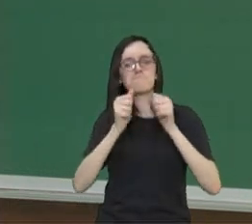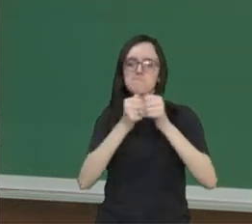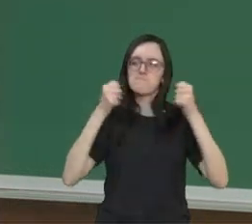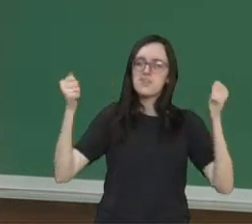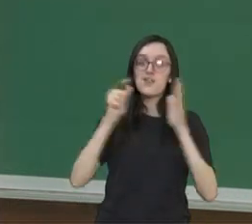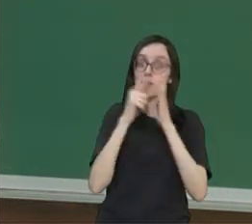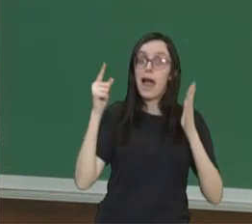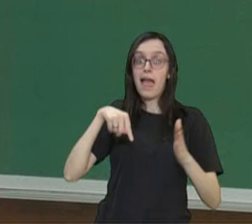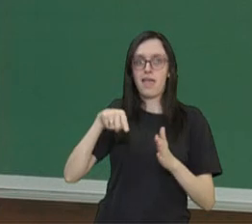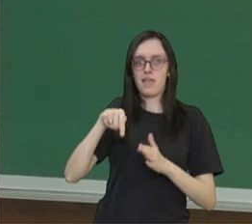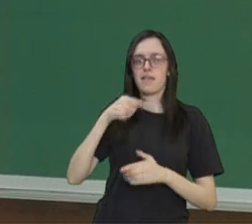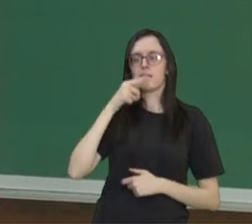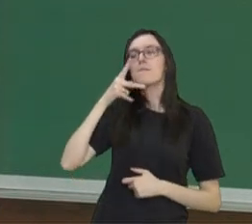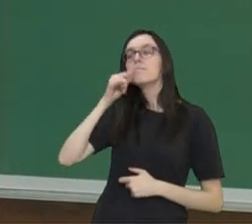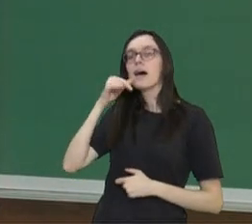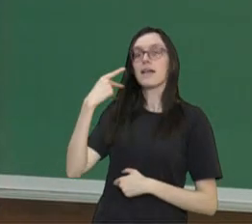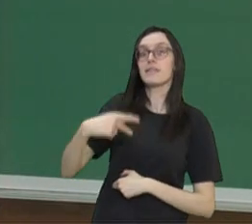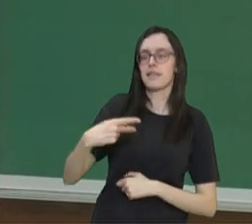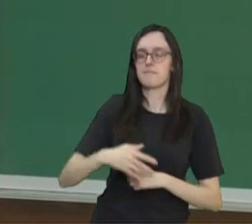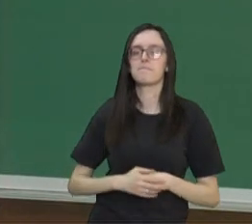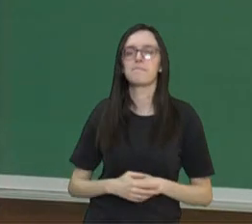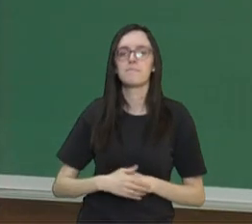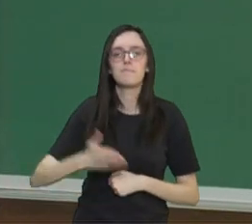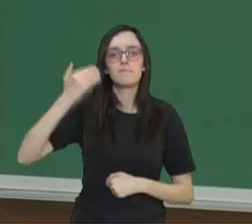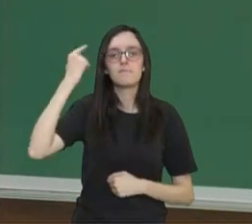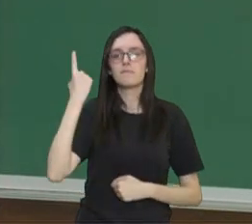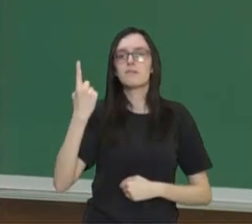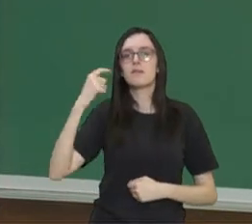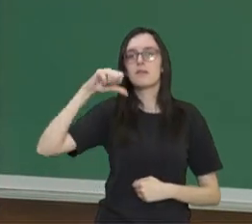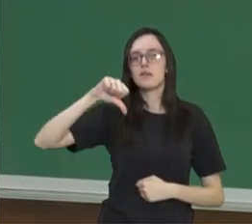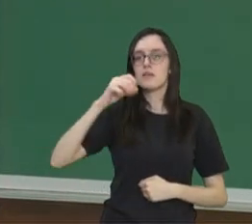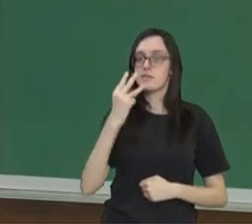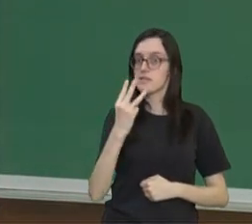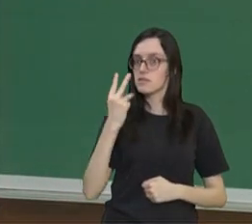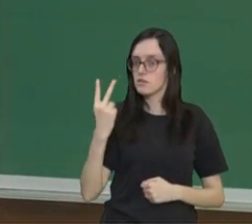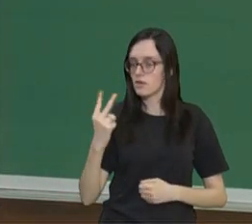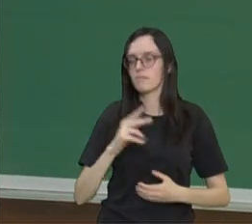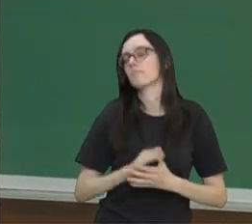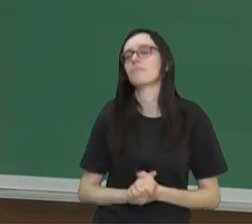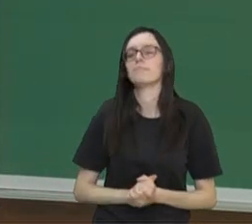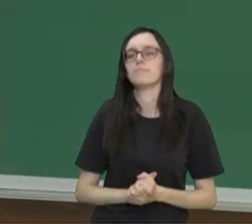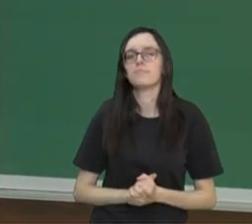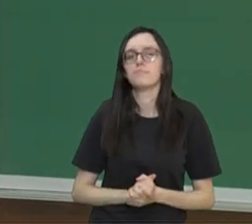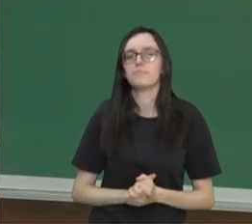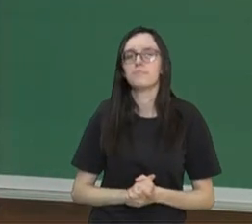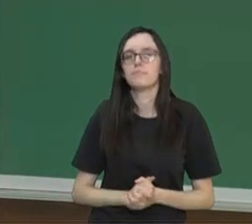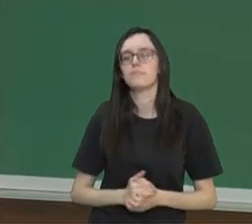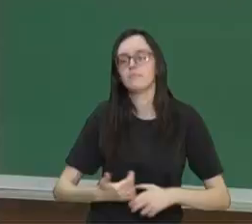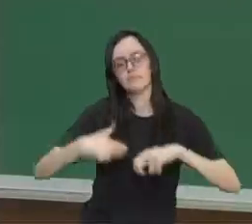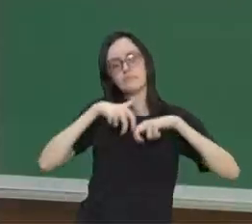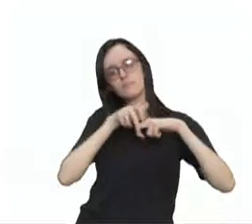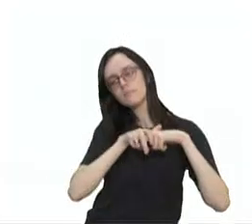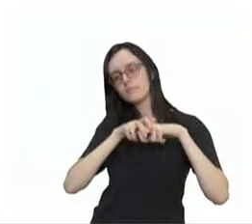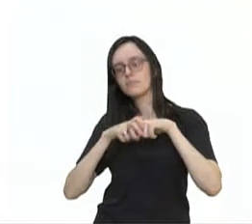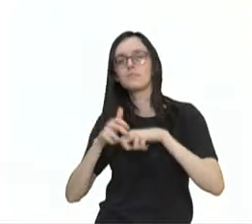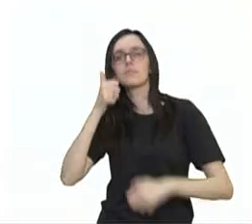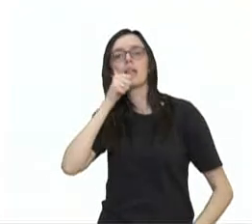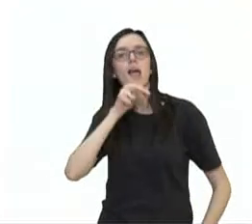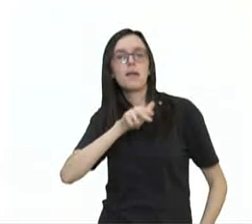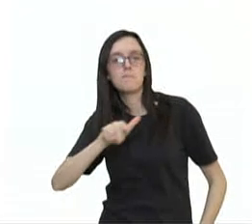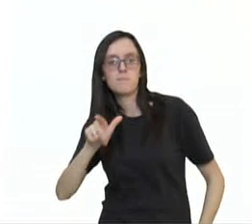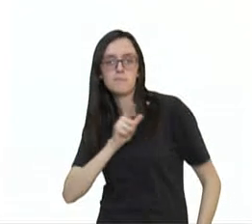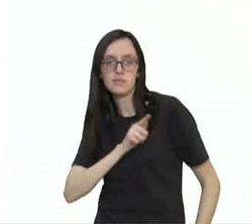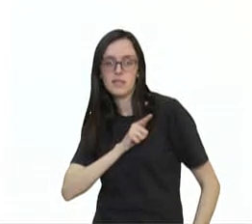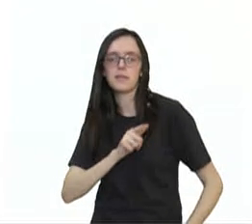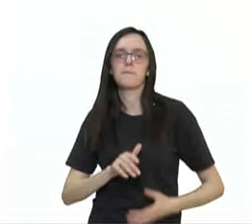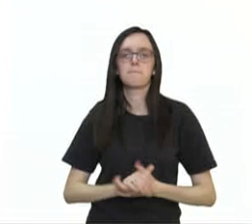SBT. Então, tá ele presente já em 1932. Mais embaixo, sentadas, você tem as irmãs